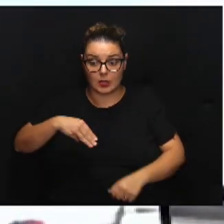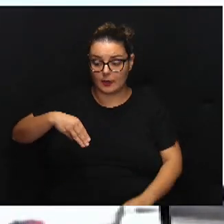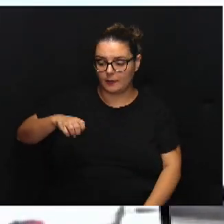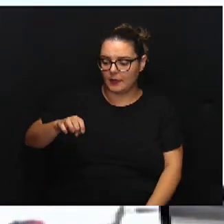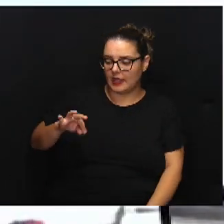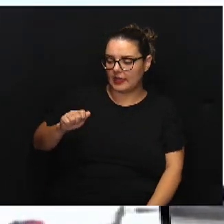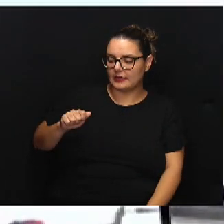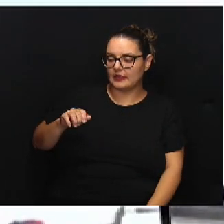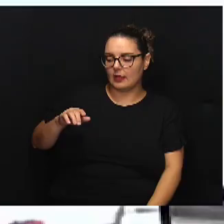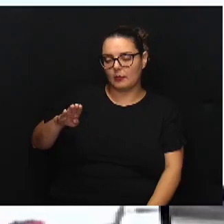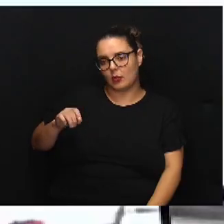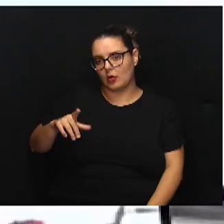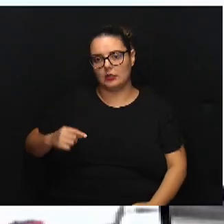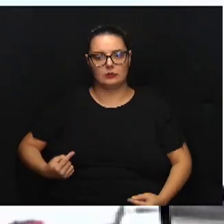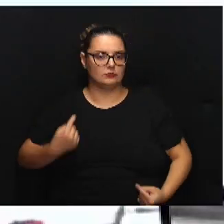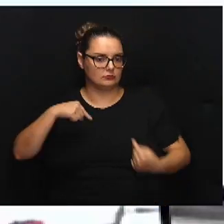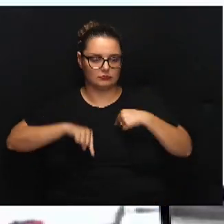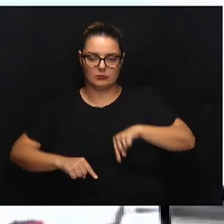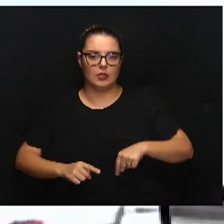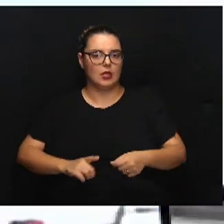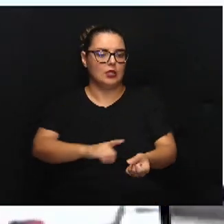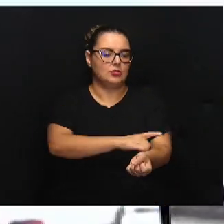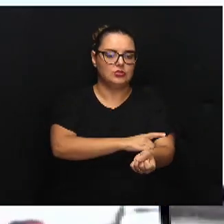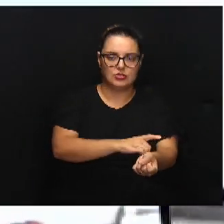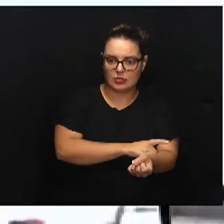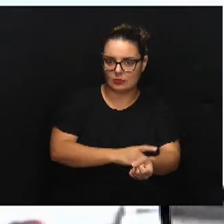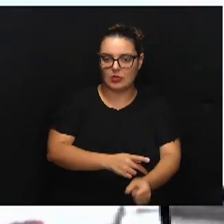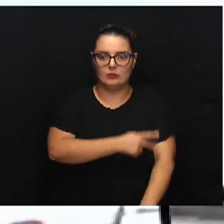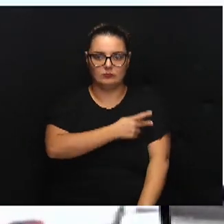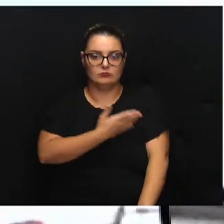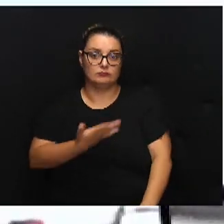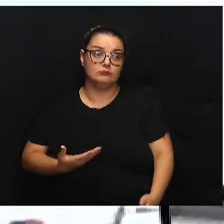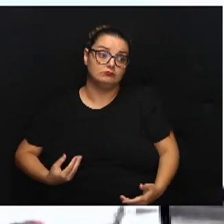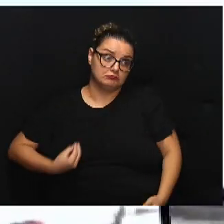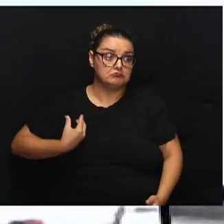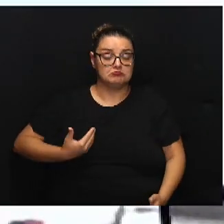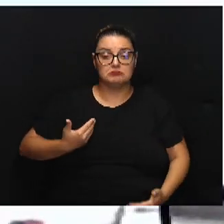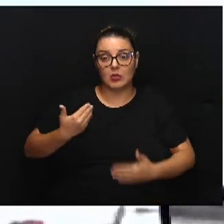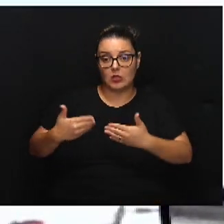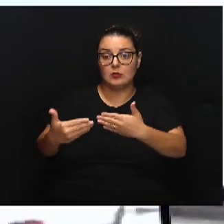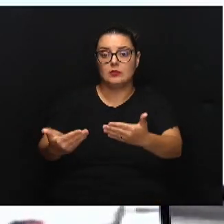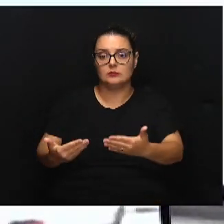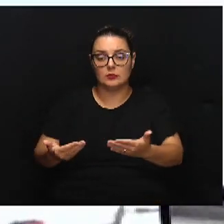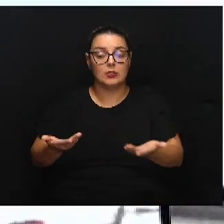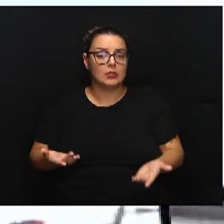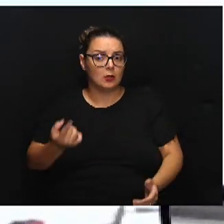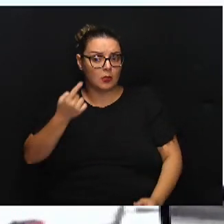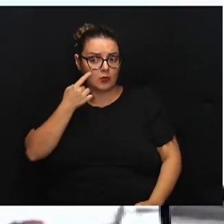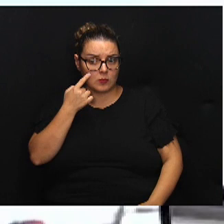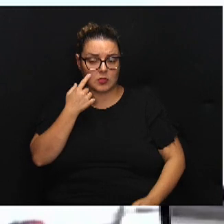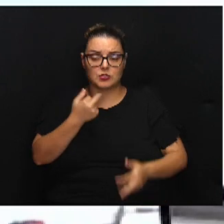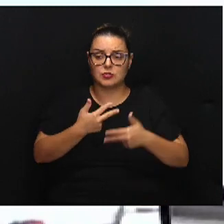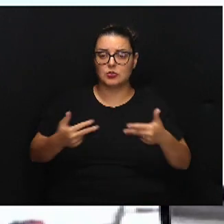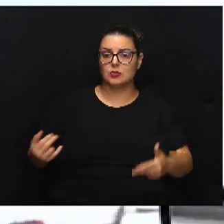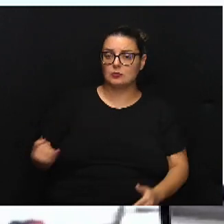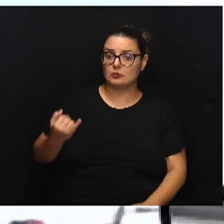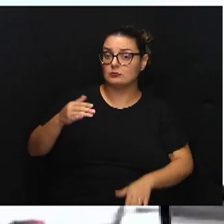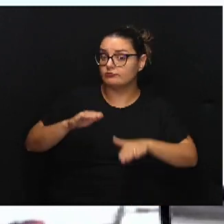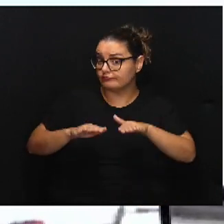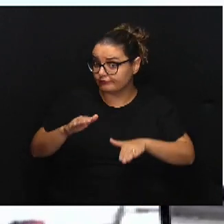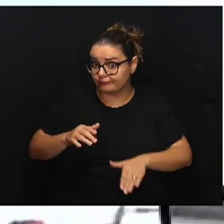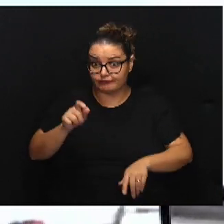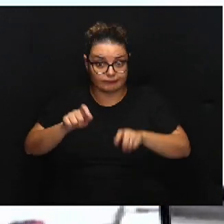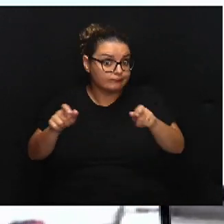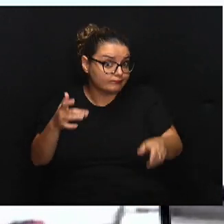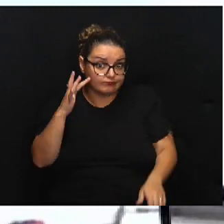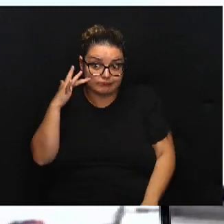como hipertensão, diabetes, lá na frente, na vida mais à frente. Então, veja que coisa interessante que muitas vezes as